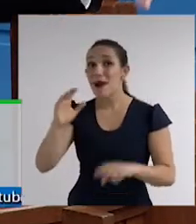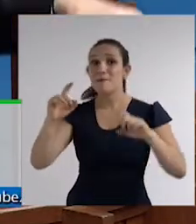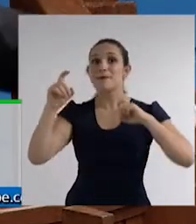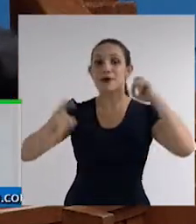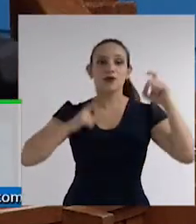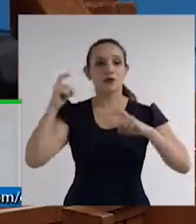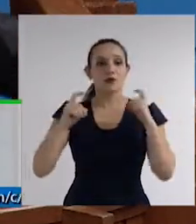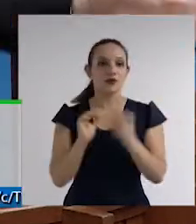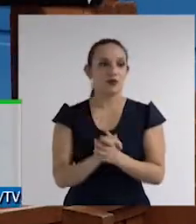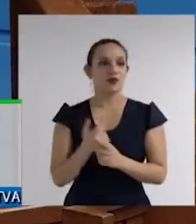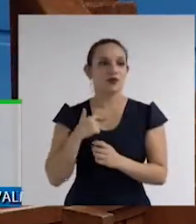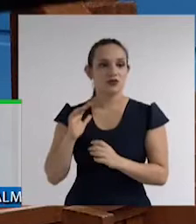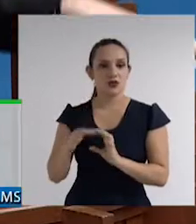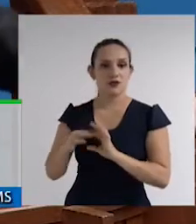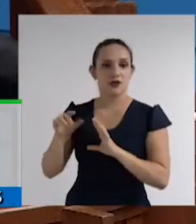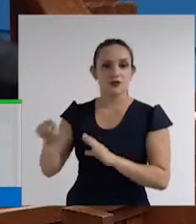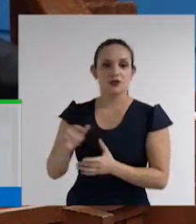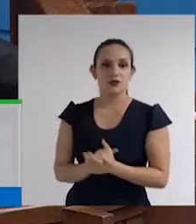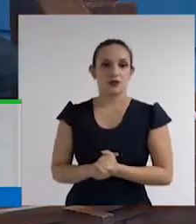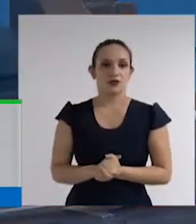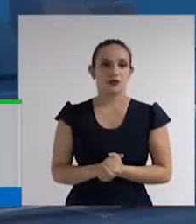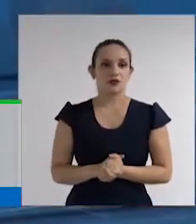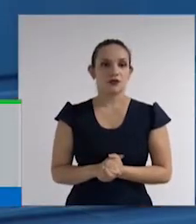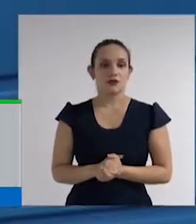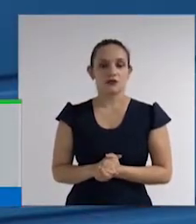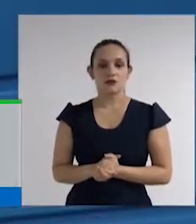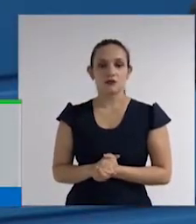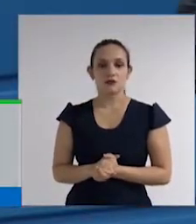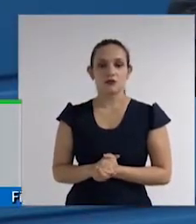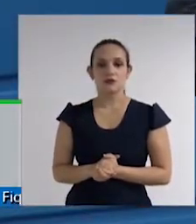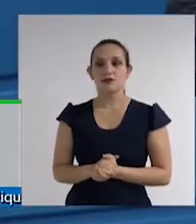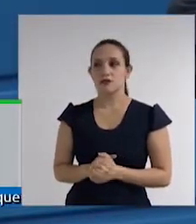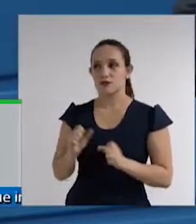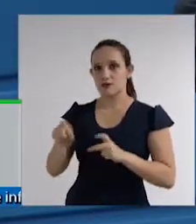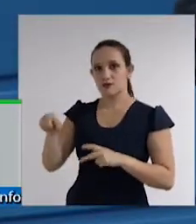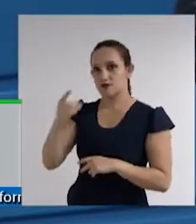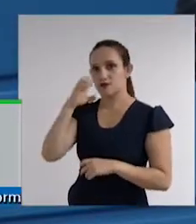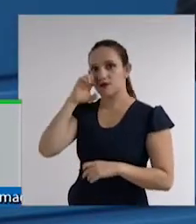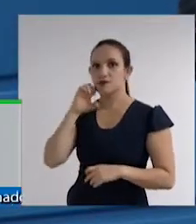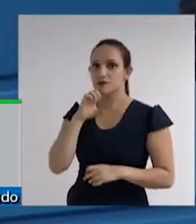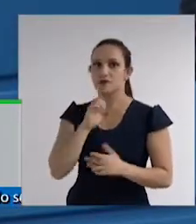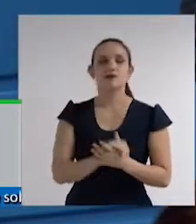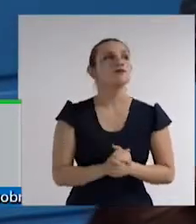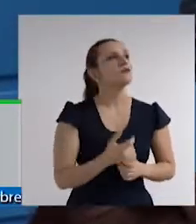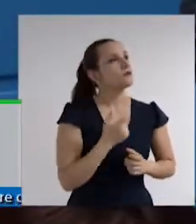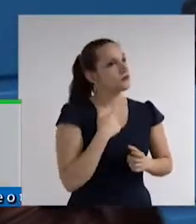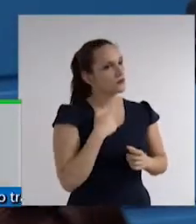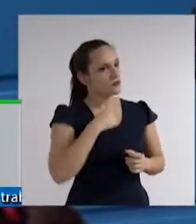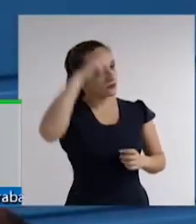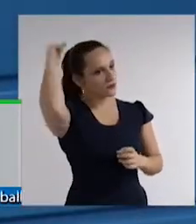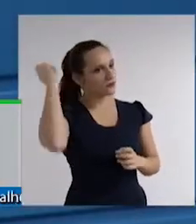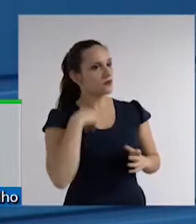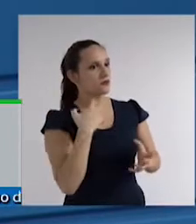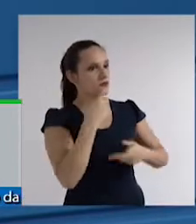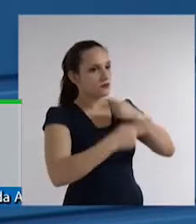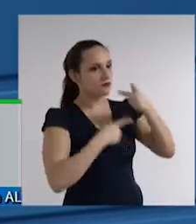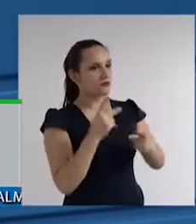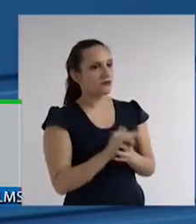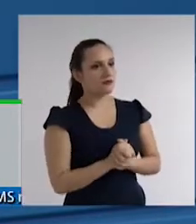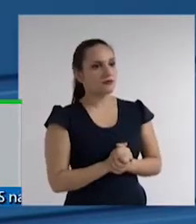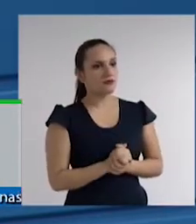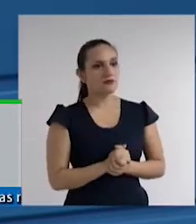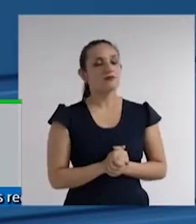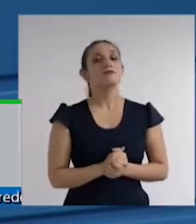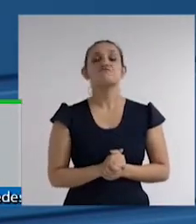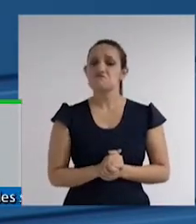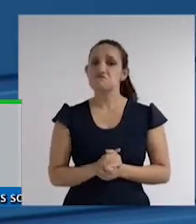sequência, vou conceder uma parte a Vossa Excelência. Nobre deputado Paulo, eu queria, em poucas palavras, dizer da atitude do